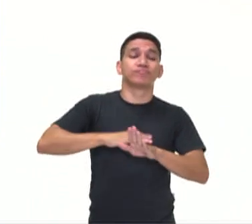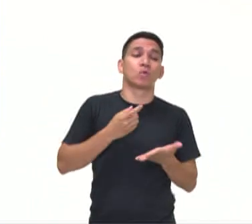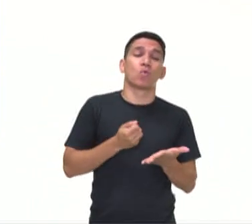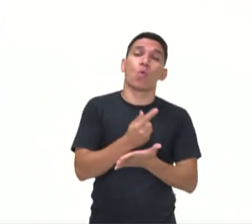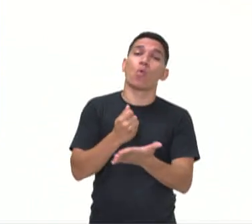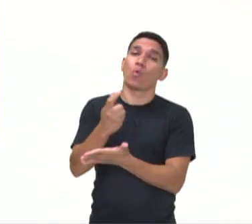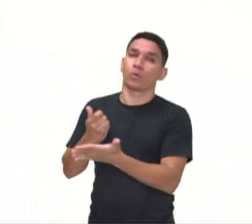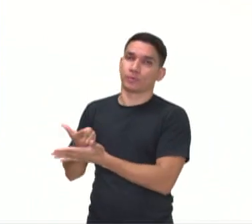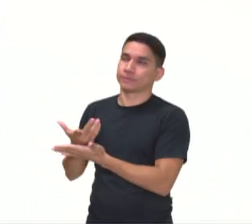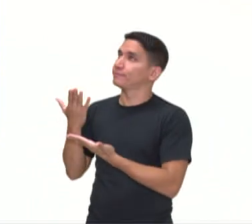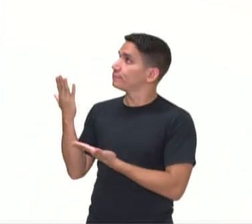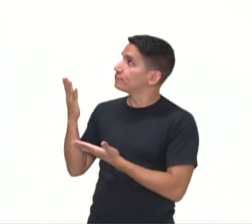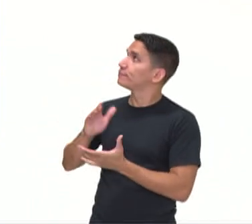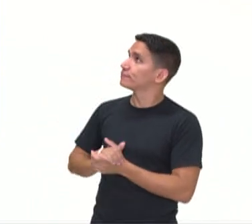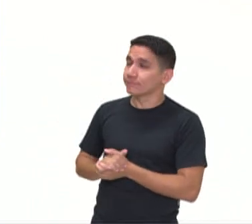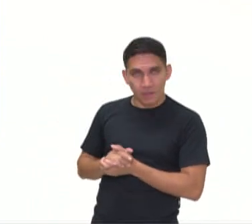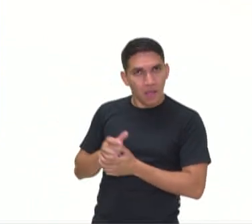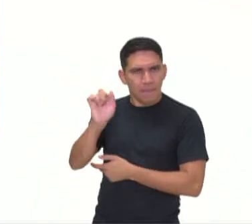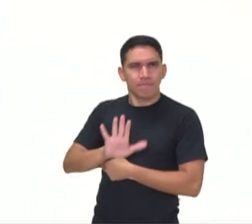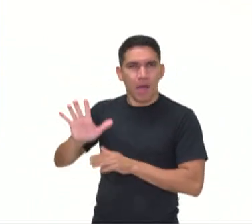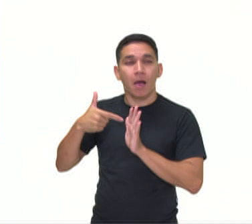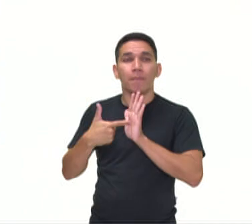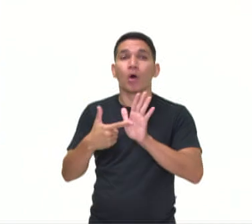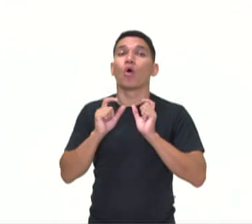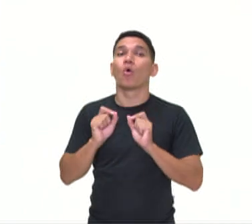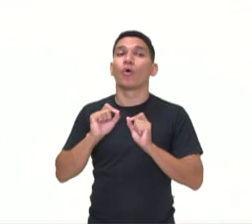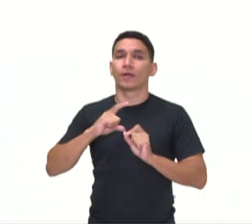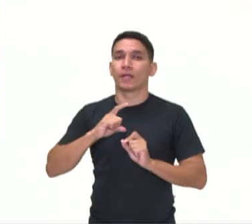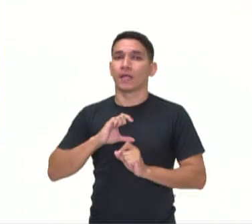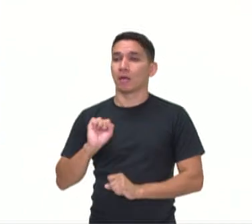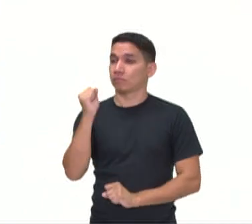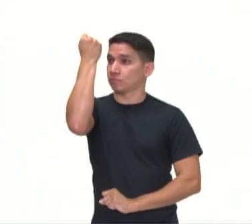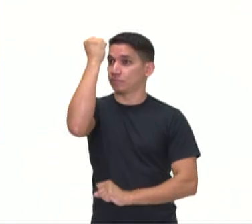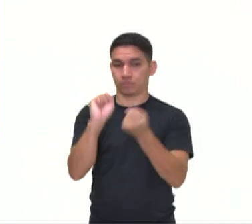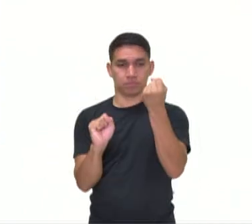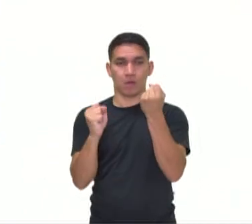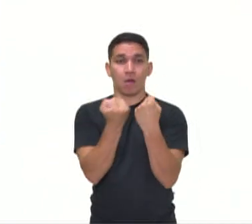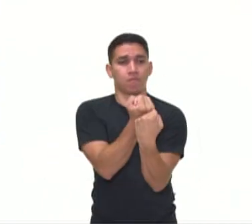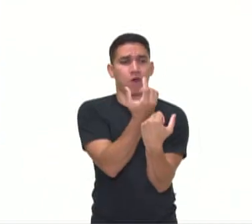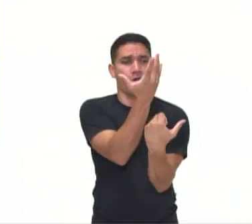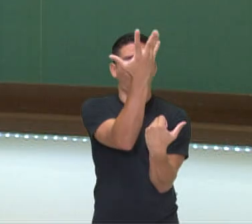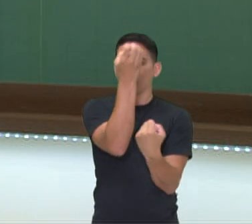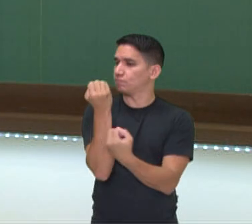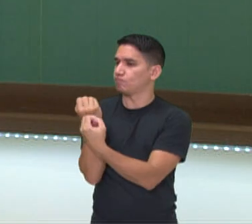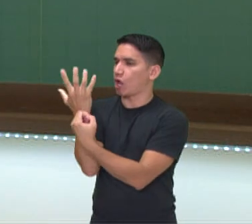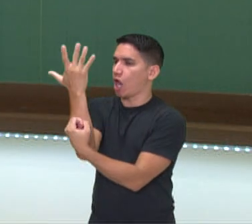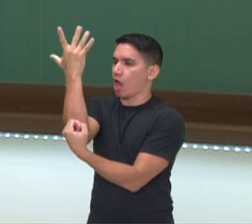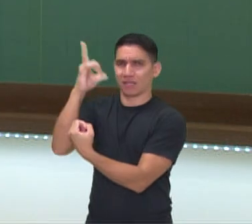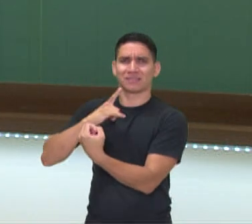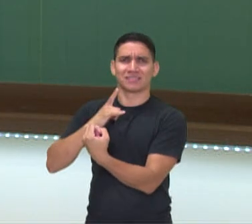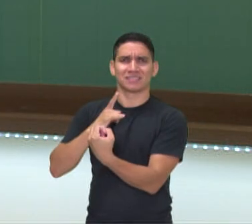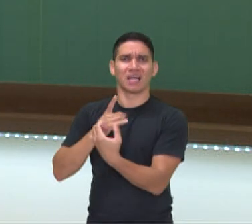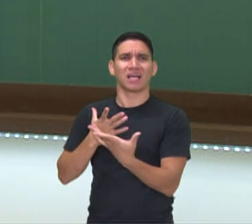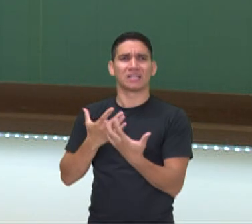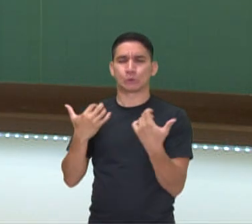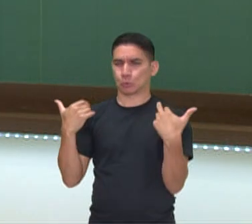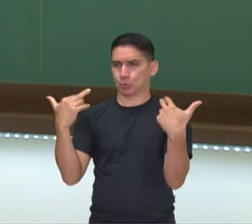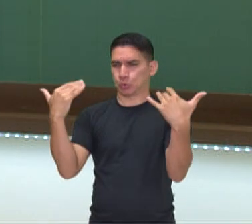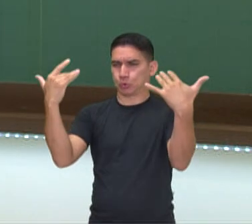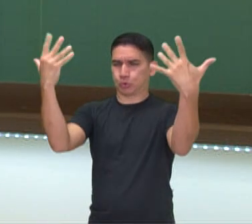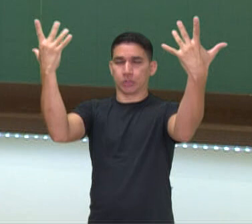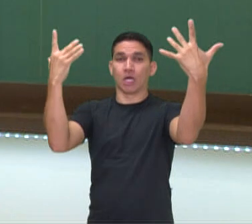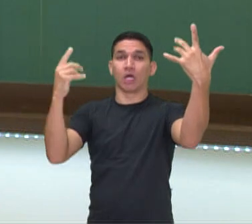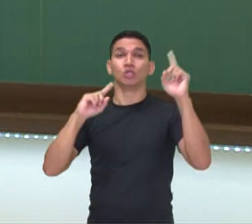essa imagem que você vê aí na sua tela mostra ali duas chaminés emitindo uma série de gases poluentes. Aonde nós temos o quê?